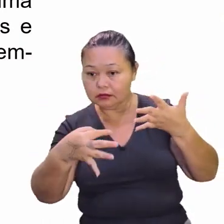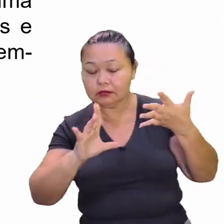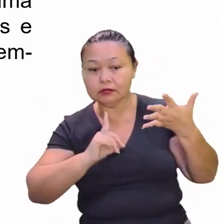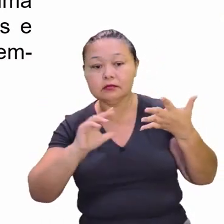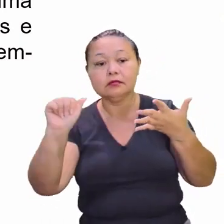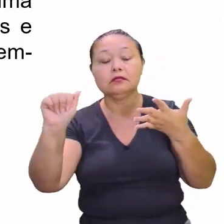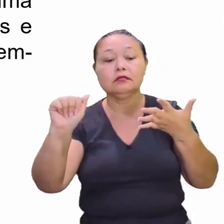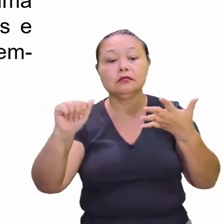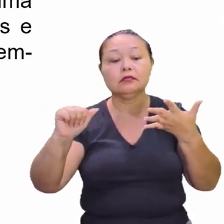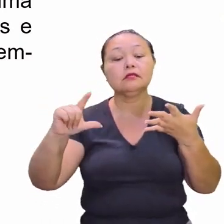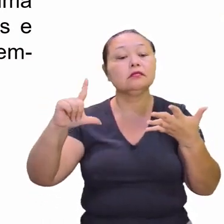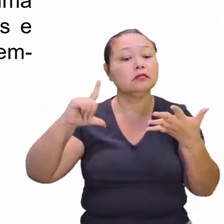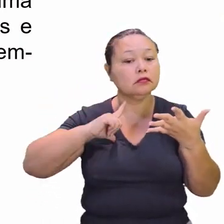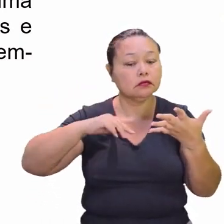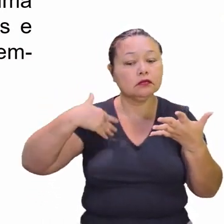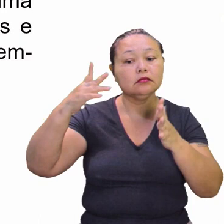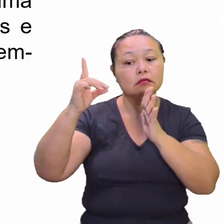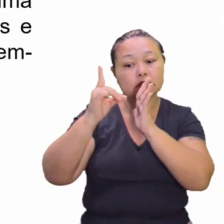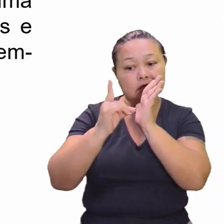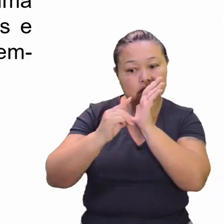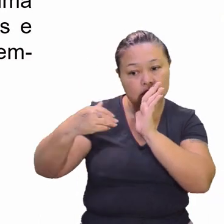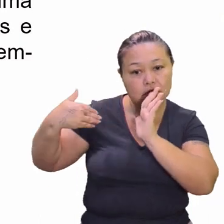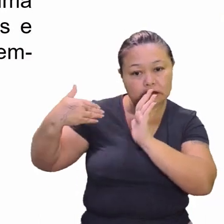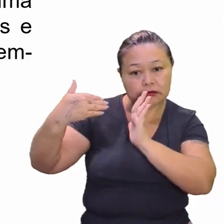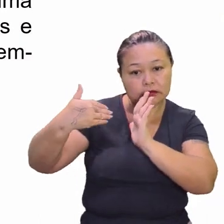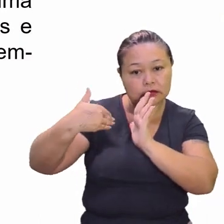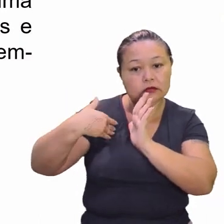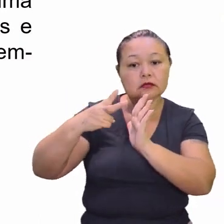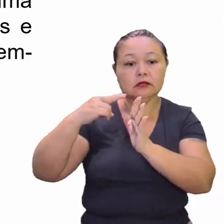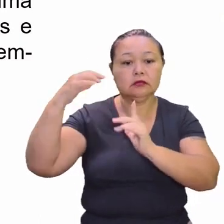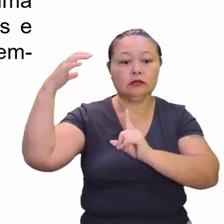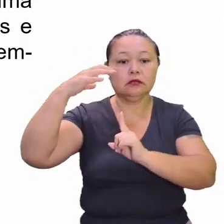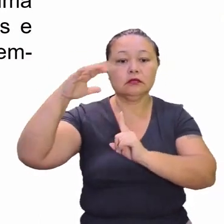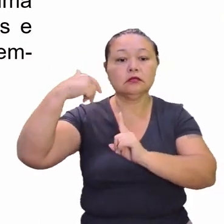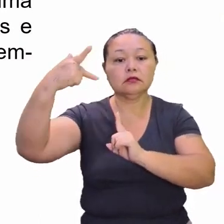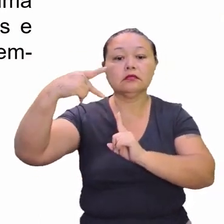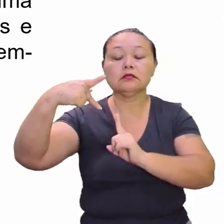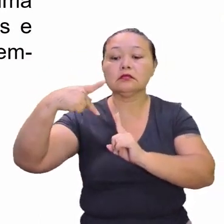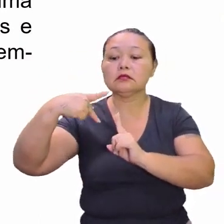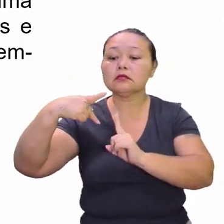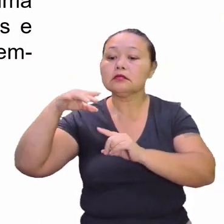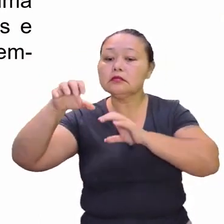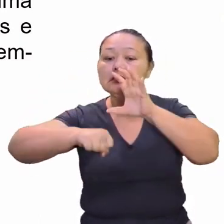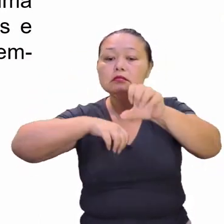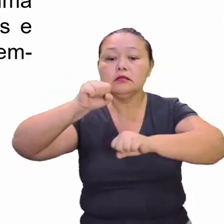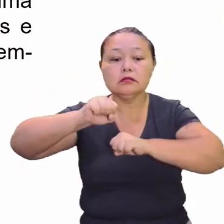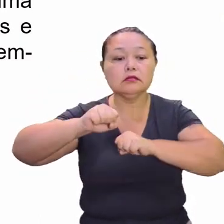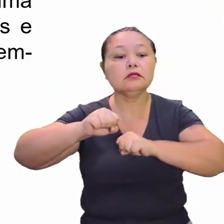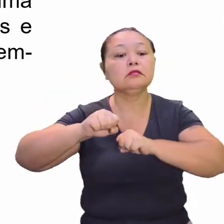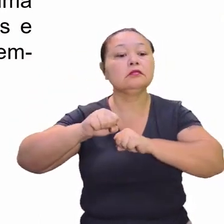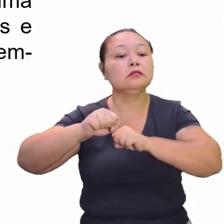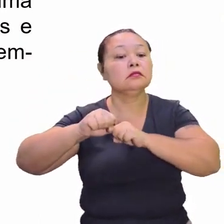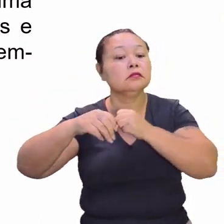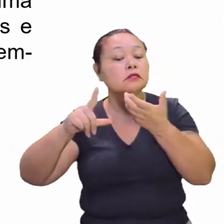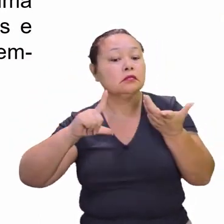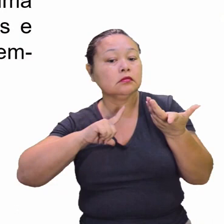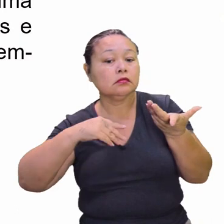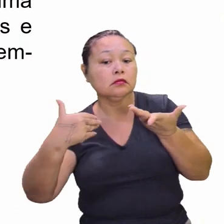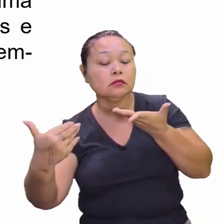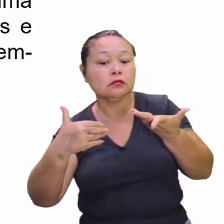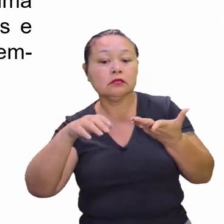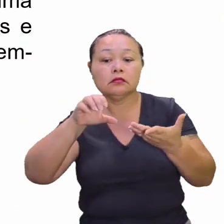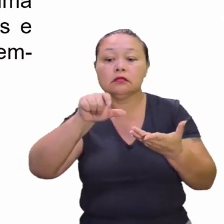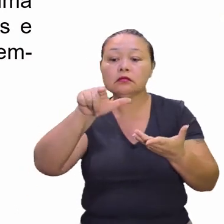que A. Sofre nas últimas décadas de forte influência da sua recente ocupação dirigida, onde há